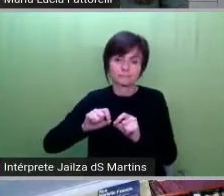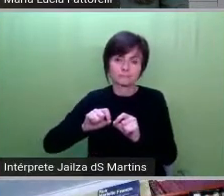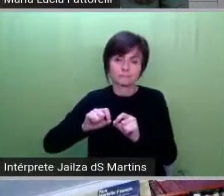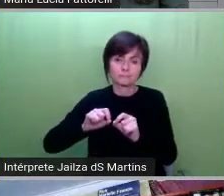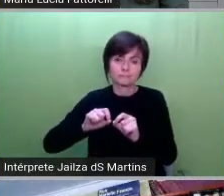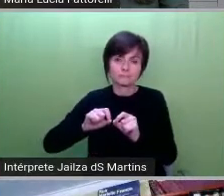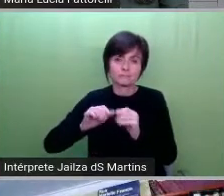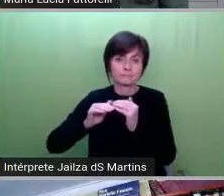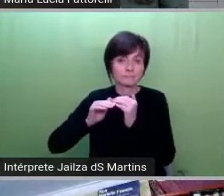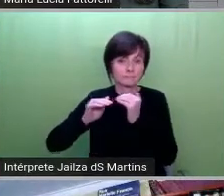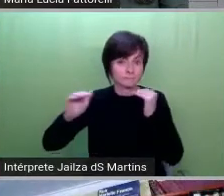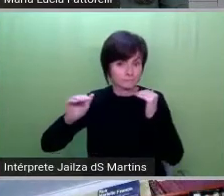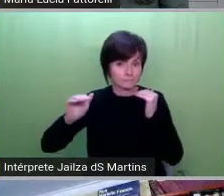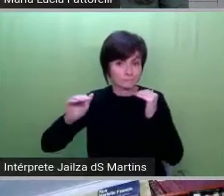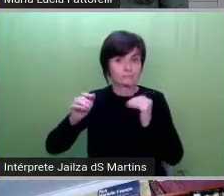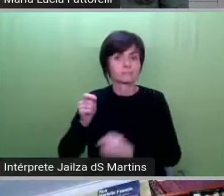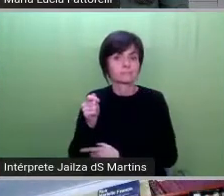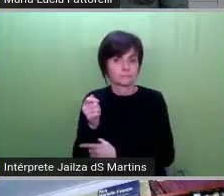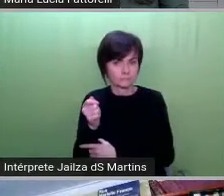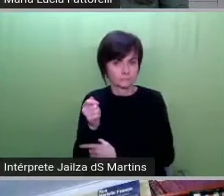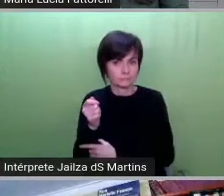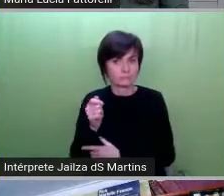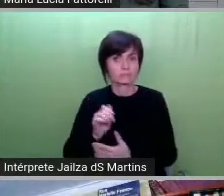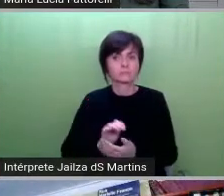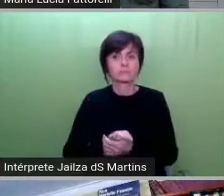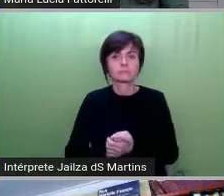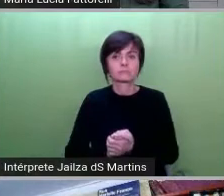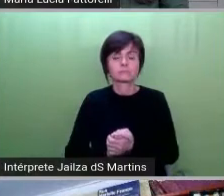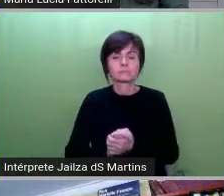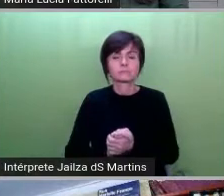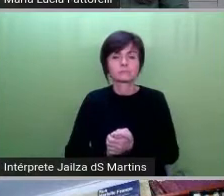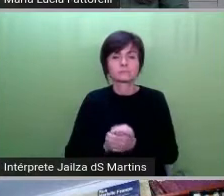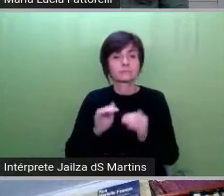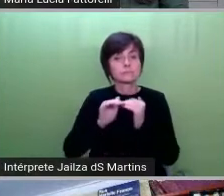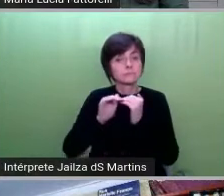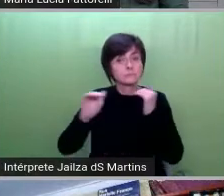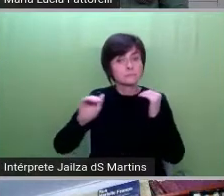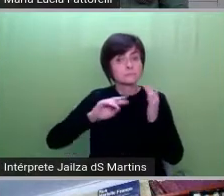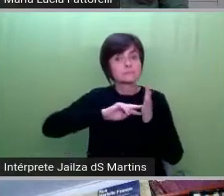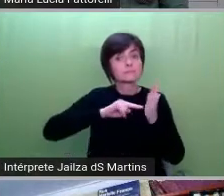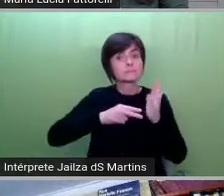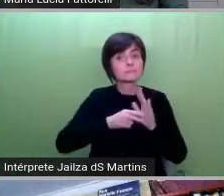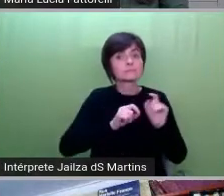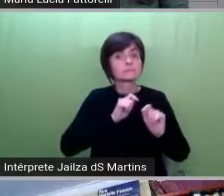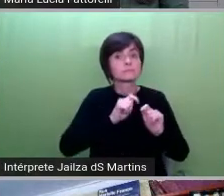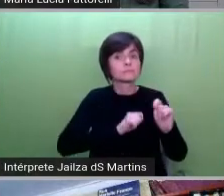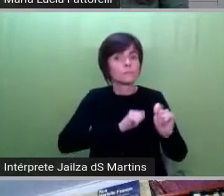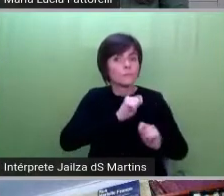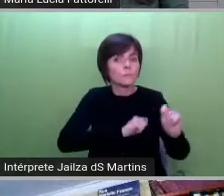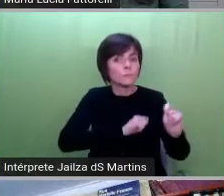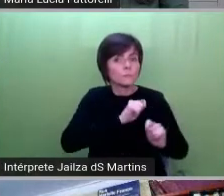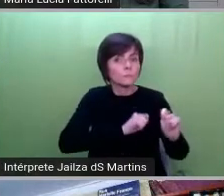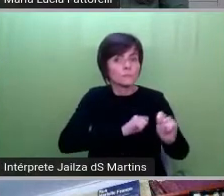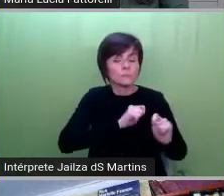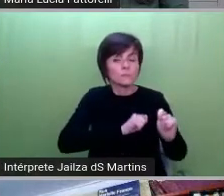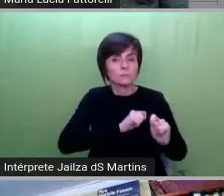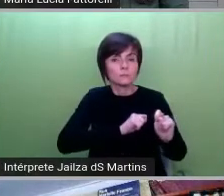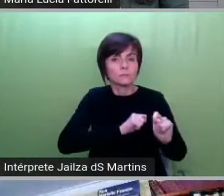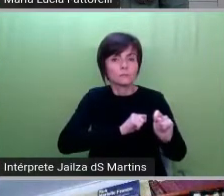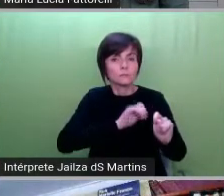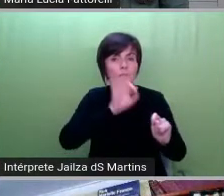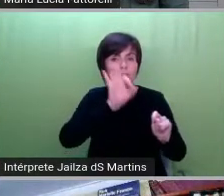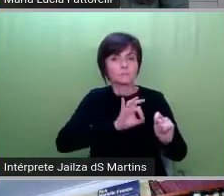a estabilidade monetária. Estabilidade monetária, o quê? Tem um controle da taxa de